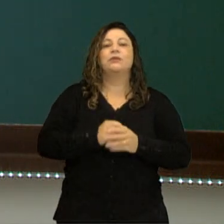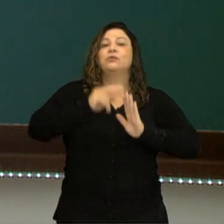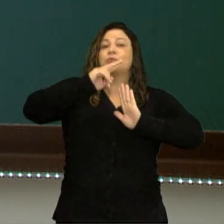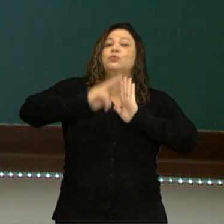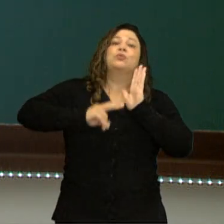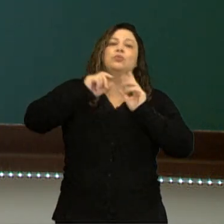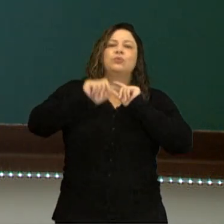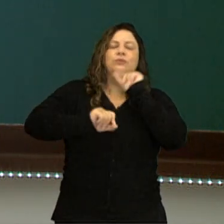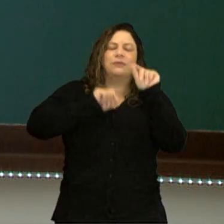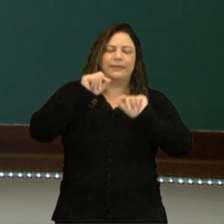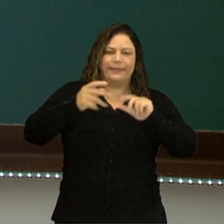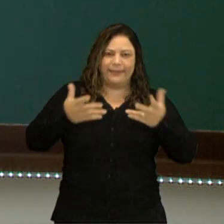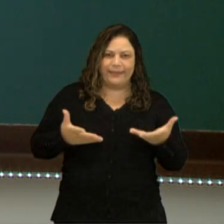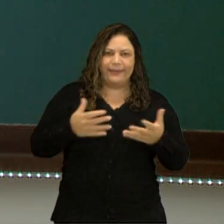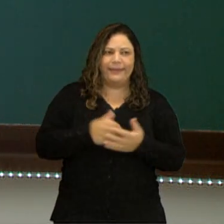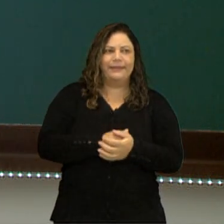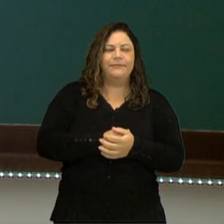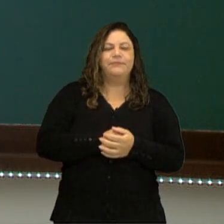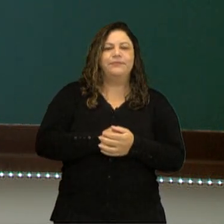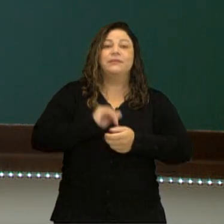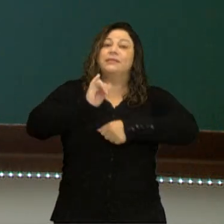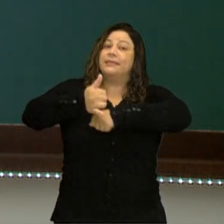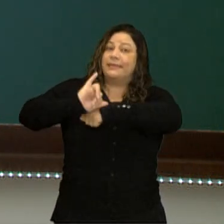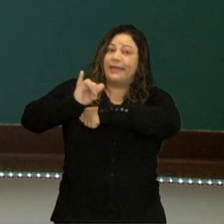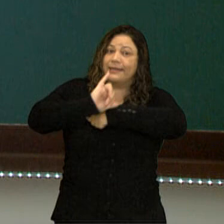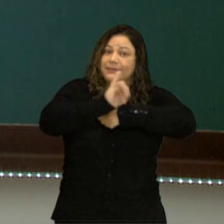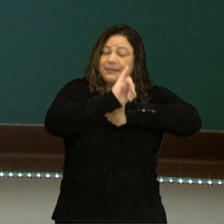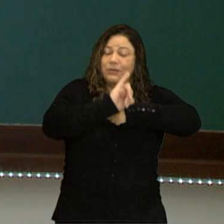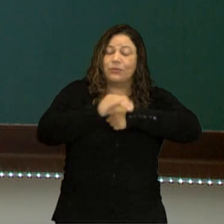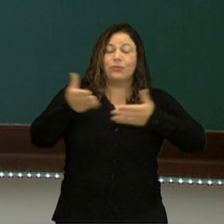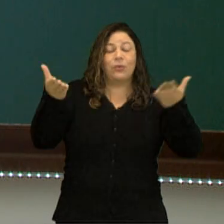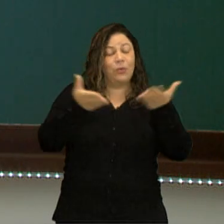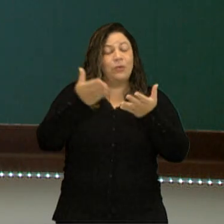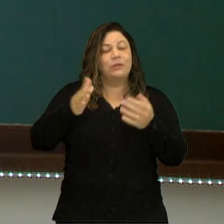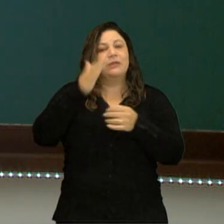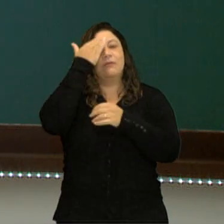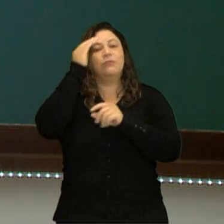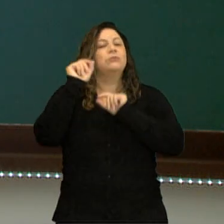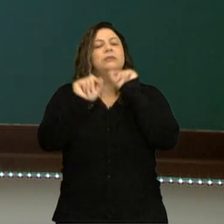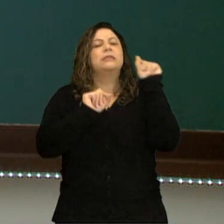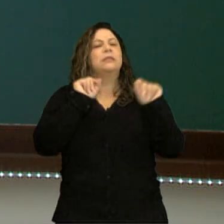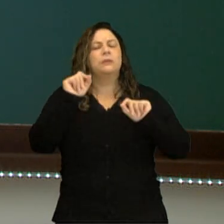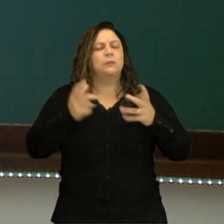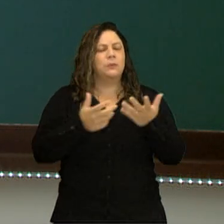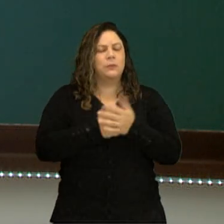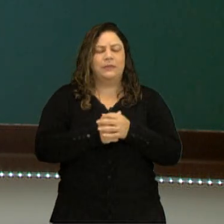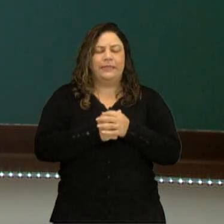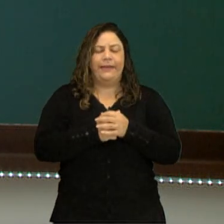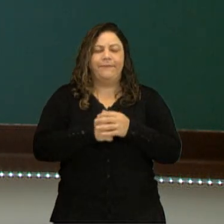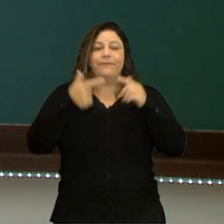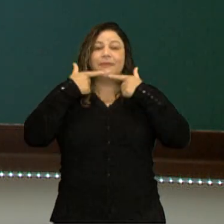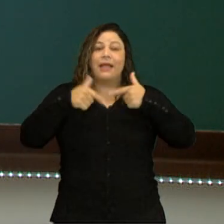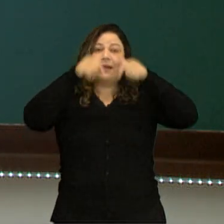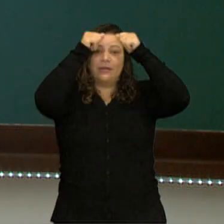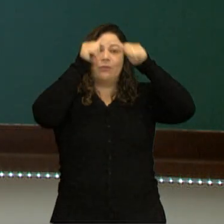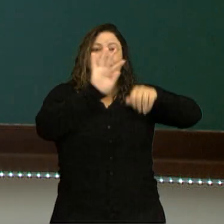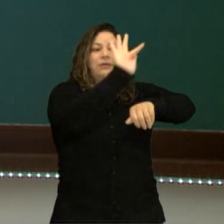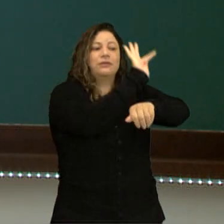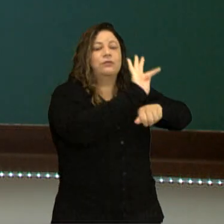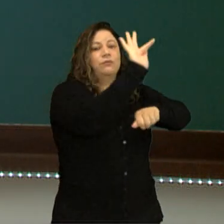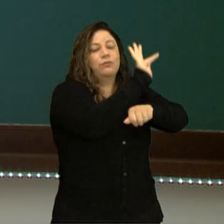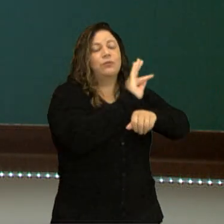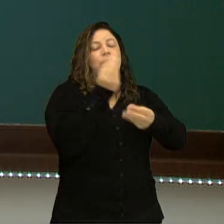crônica e nesta crônica a gente vai reconhecer a linguagem formal. Então, como que ela é